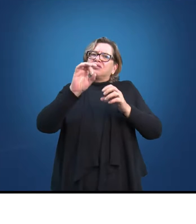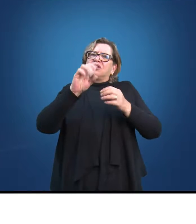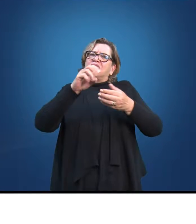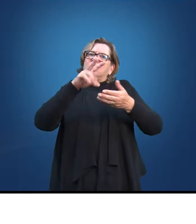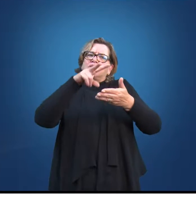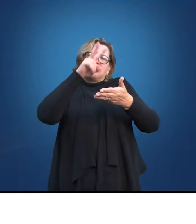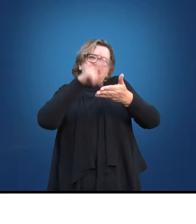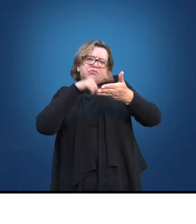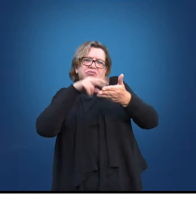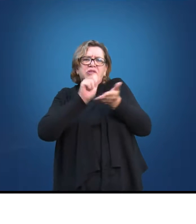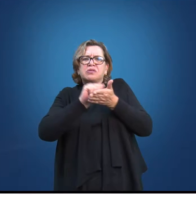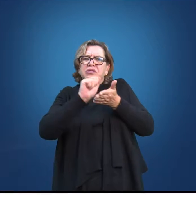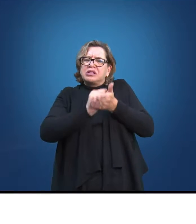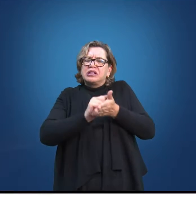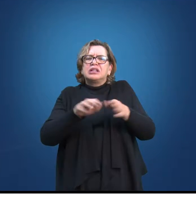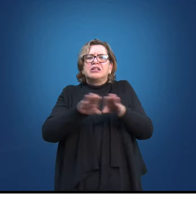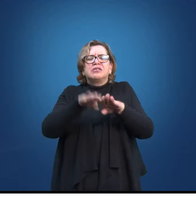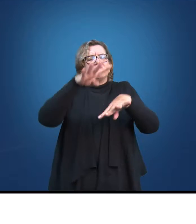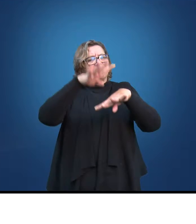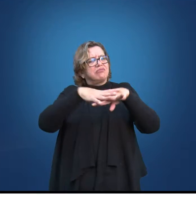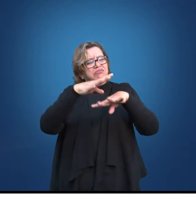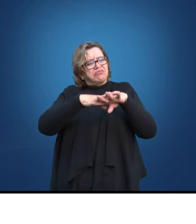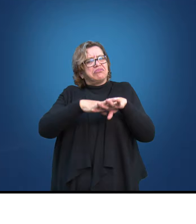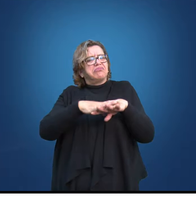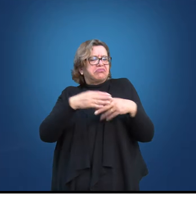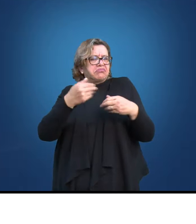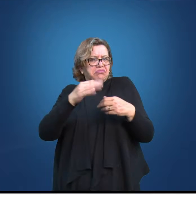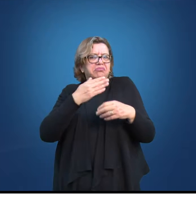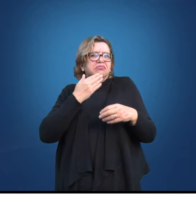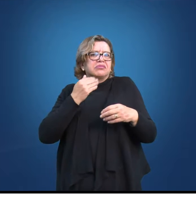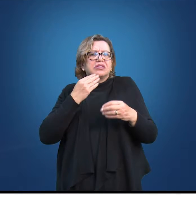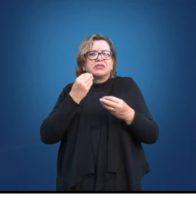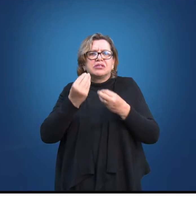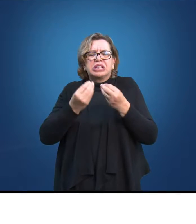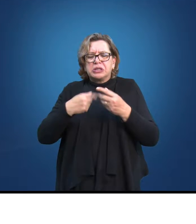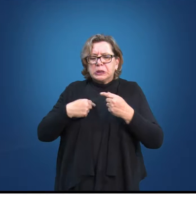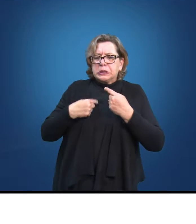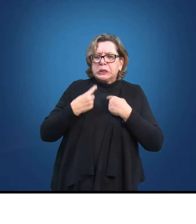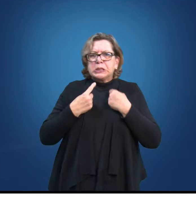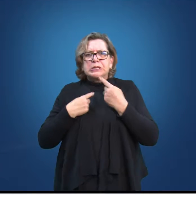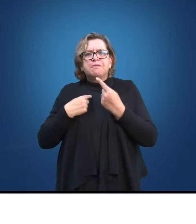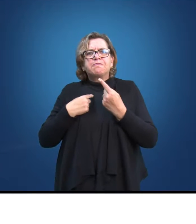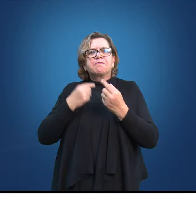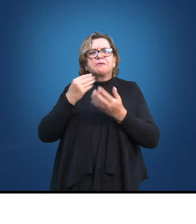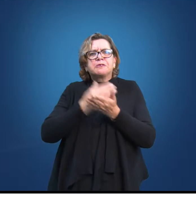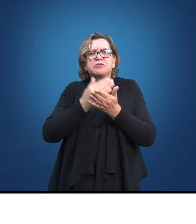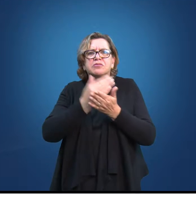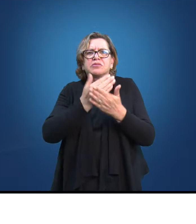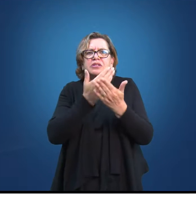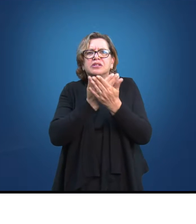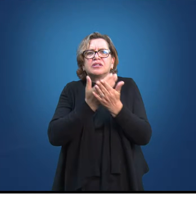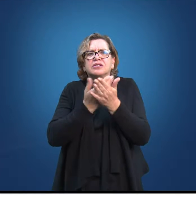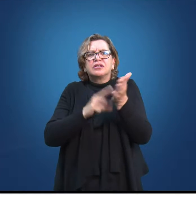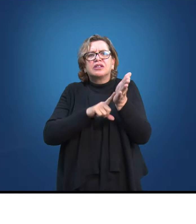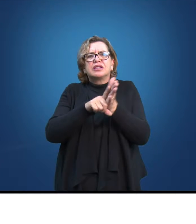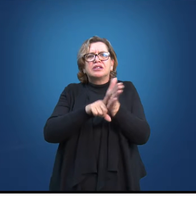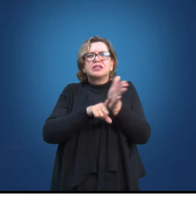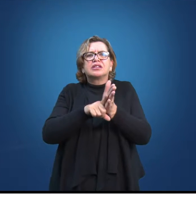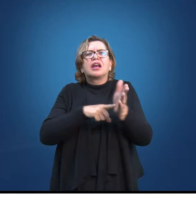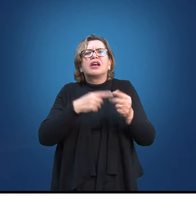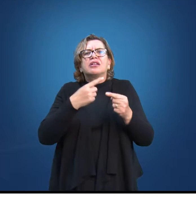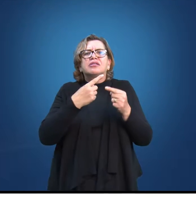leitura e escrita e o ensino da matemática. E devido a essas inquietações, eu comecei a estudar e pesquisar